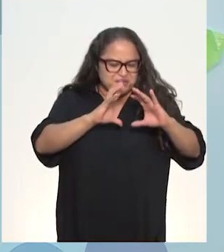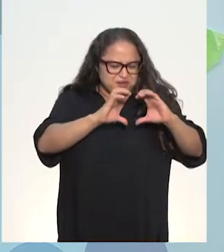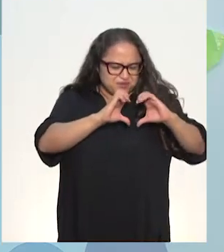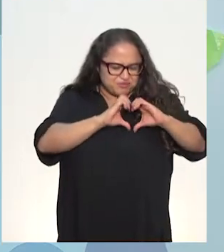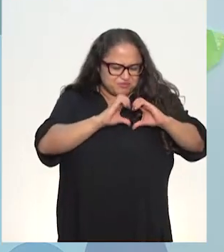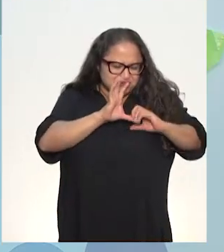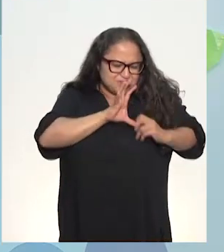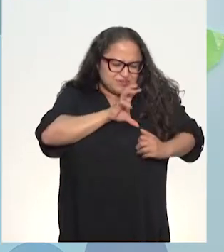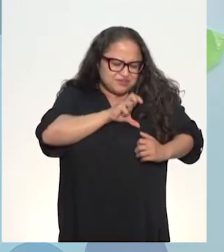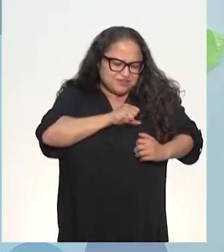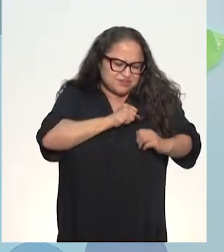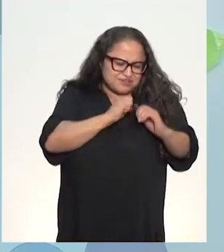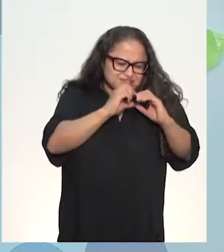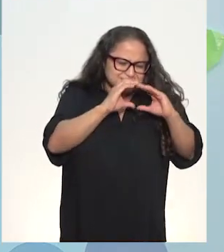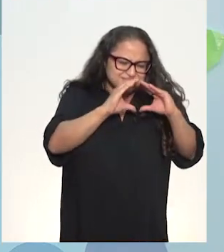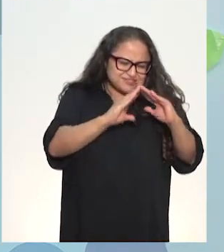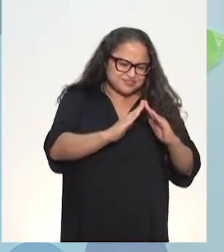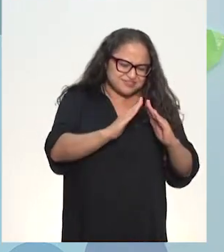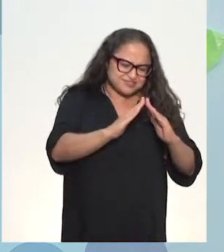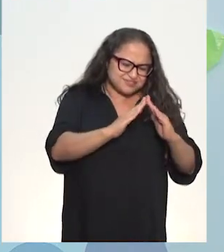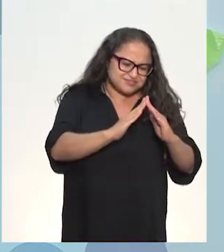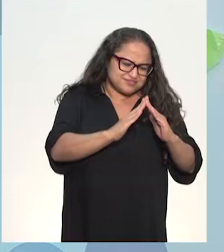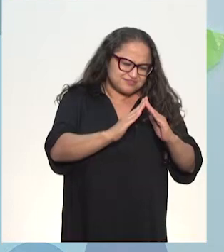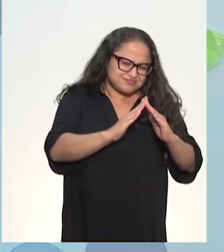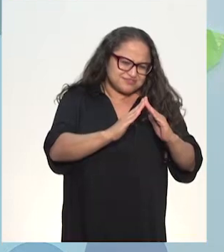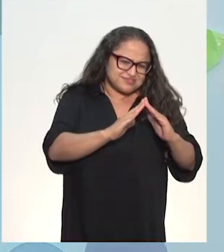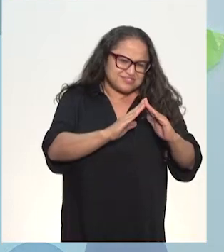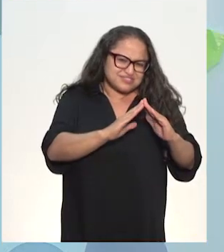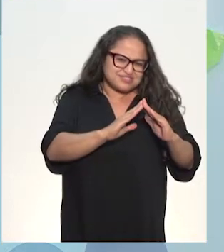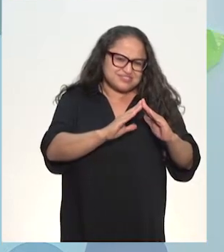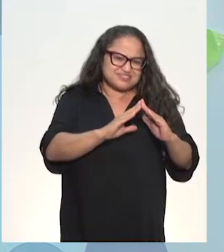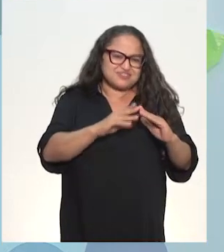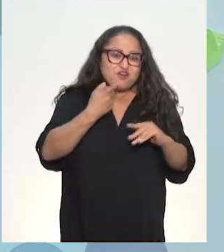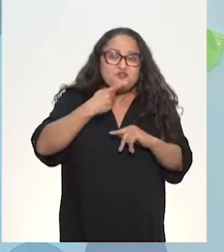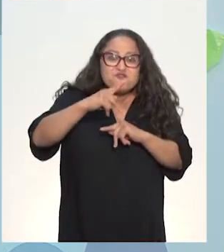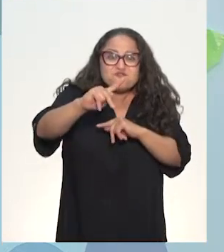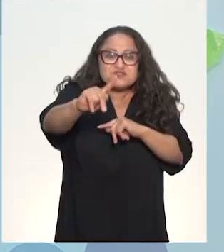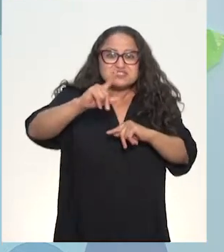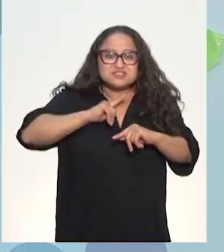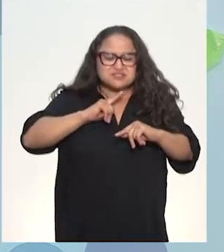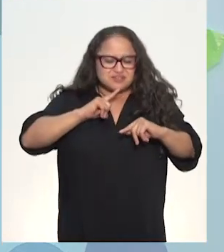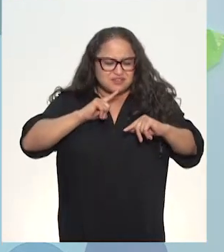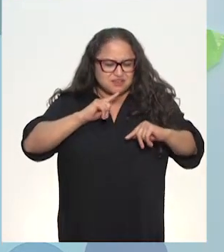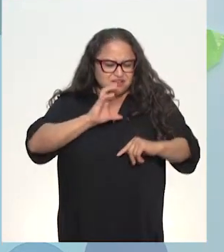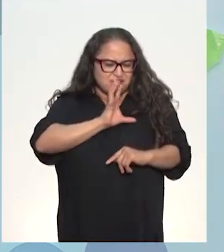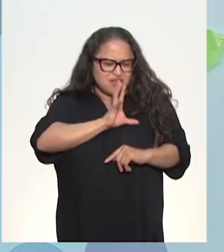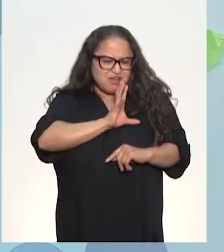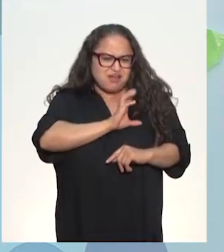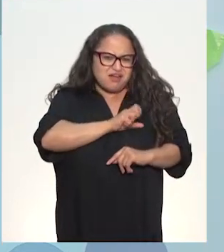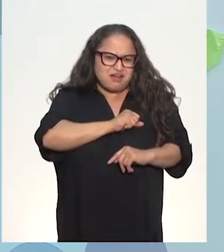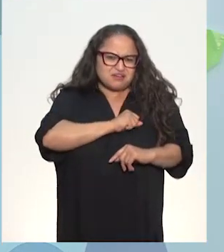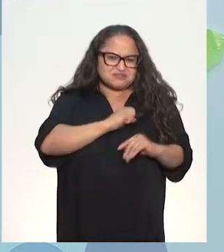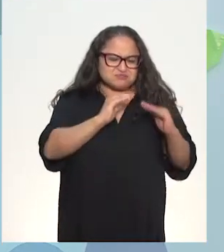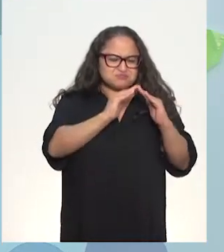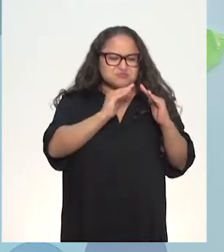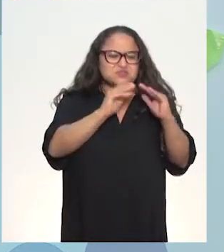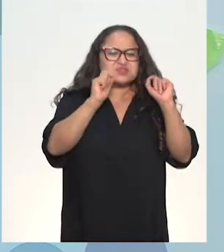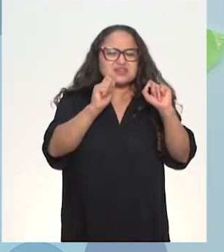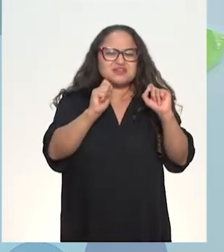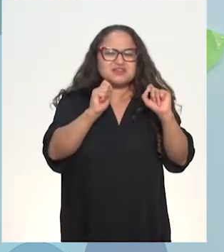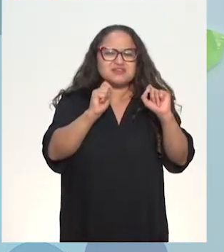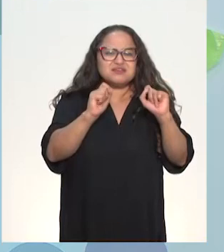é um albergue. Olha a metáfora. Você associar um albergue ao coração. O que é um albergue? Um